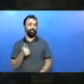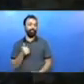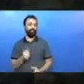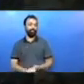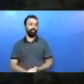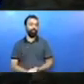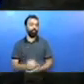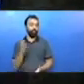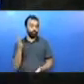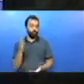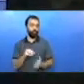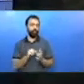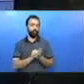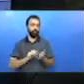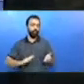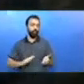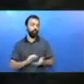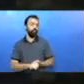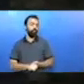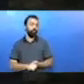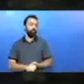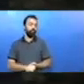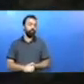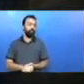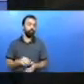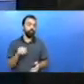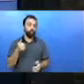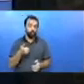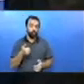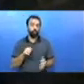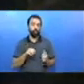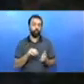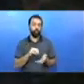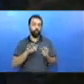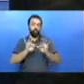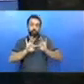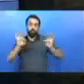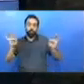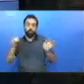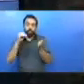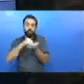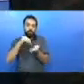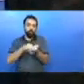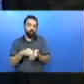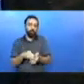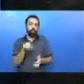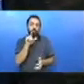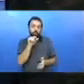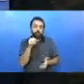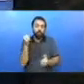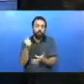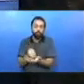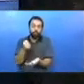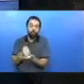Agora a tarefa no caderno dizia o seguinte, olhem. 1. Complete as frases. João de Barro constrói seu ninho usando, e